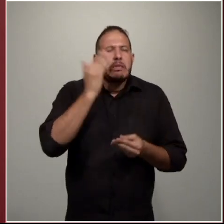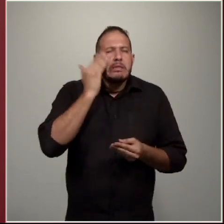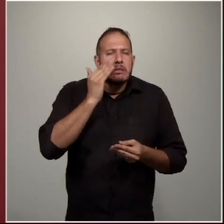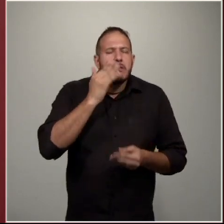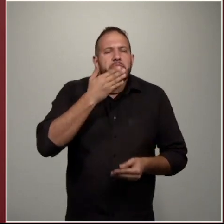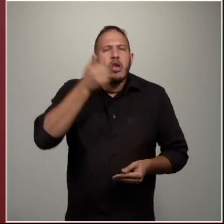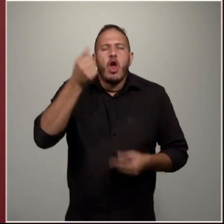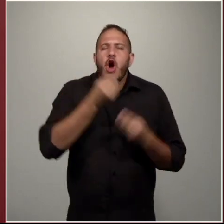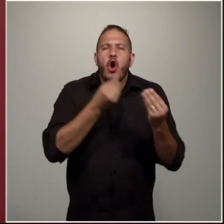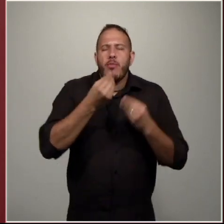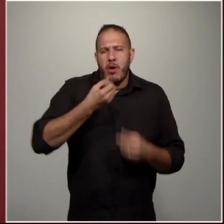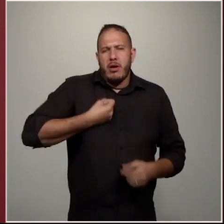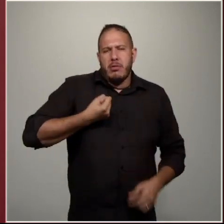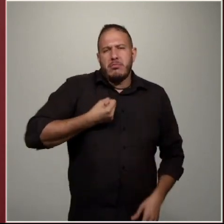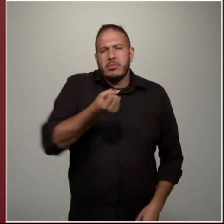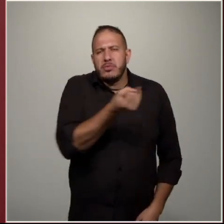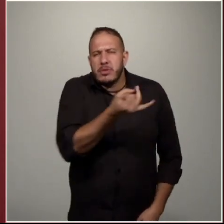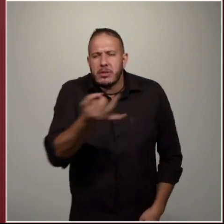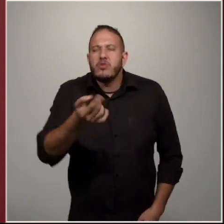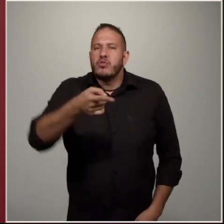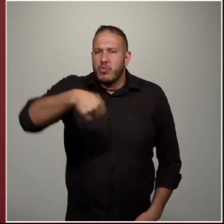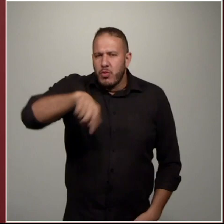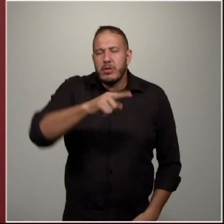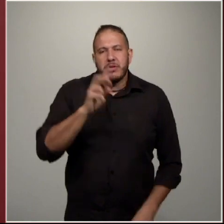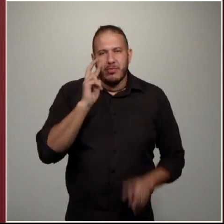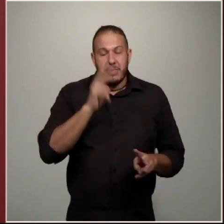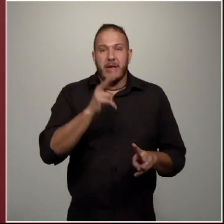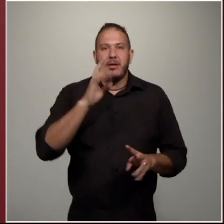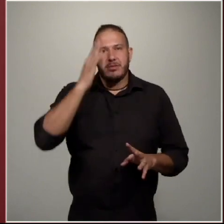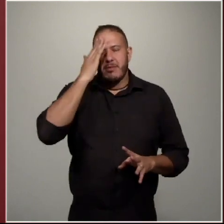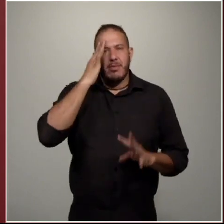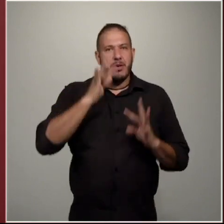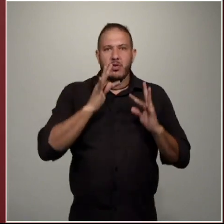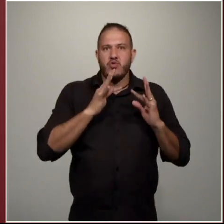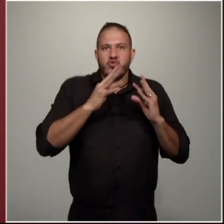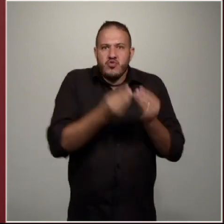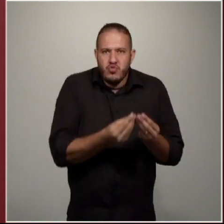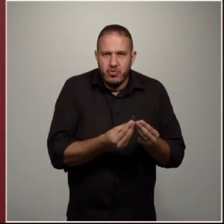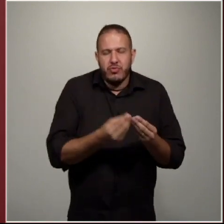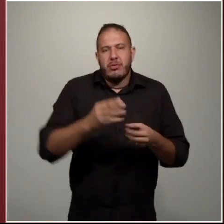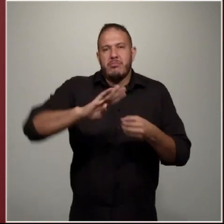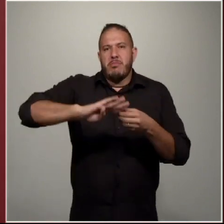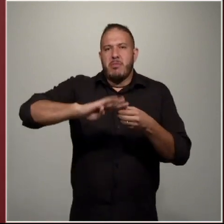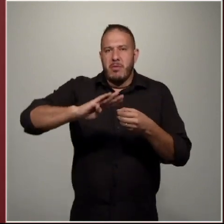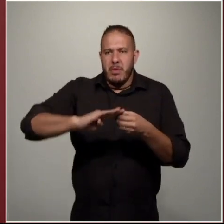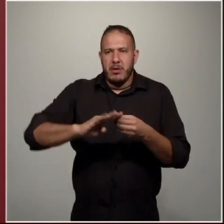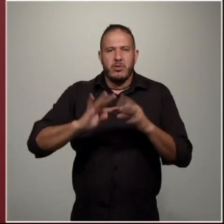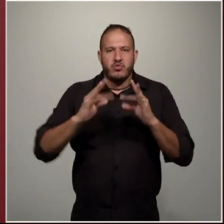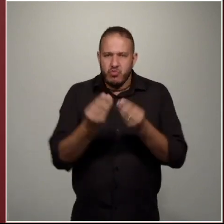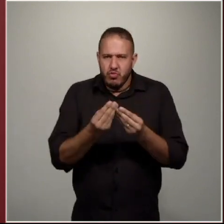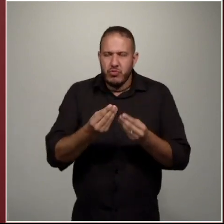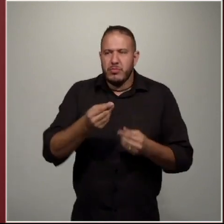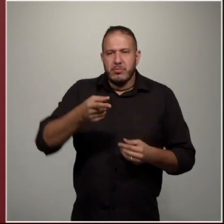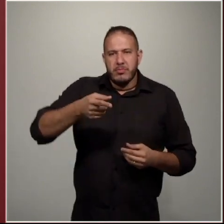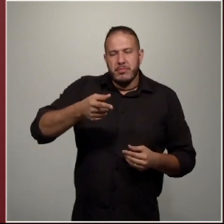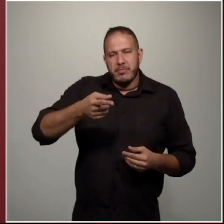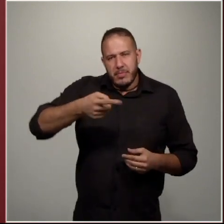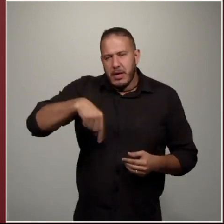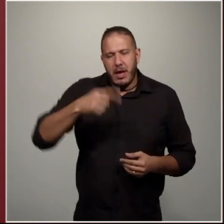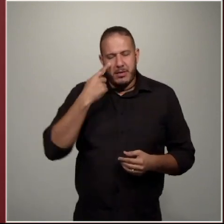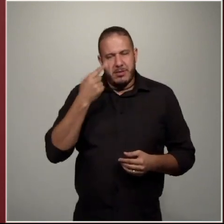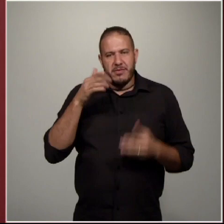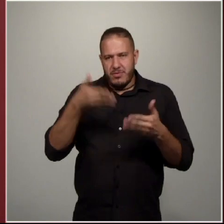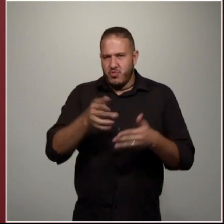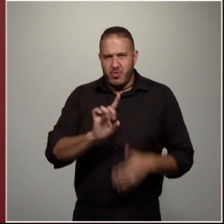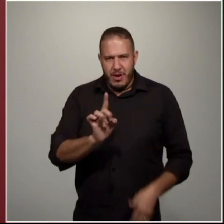sistema de numeração decimal então um pouco nessa perspectiva a gente não precisa saber sistema de numeração babilônico pra não é nossa intenção não é